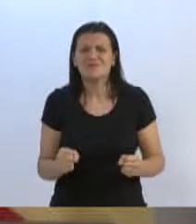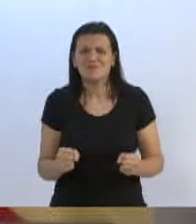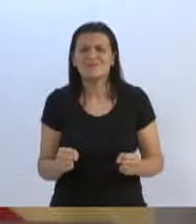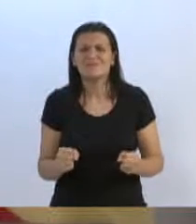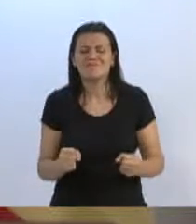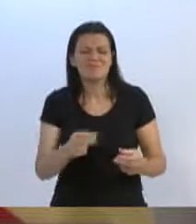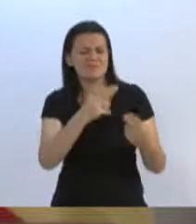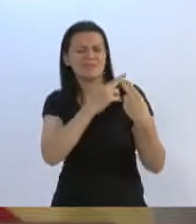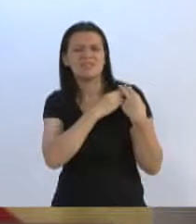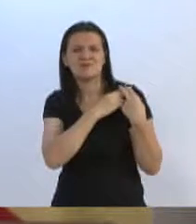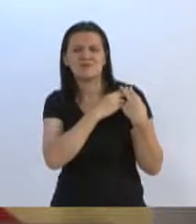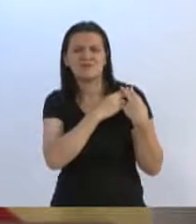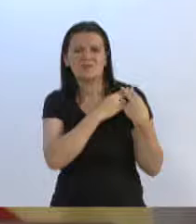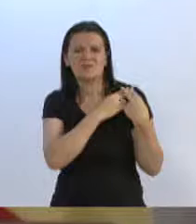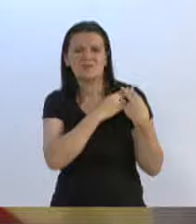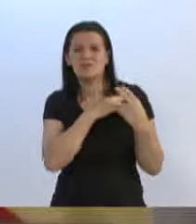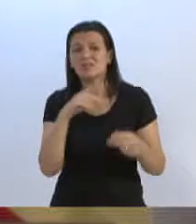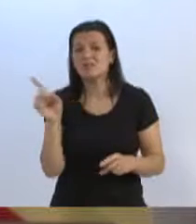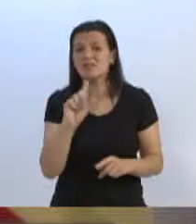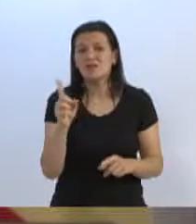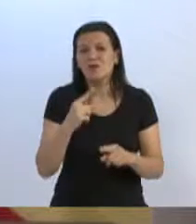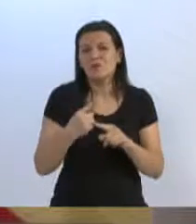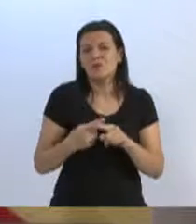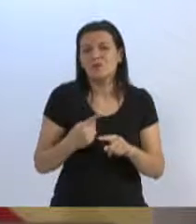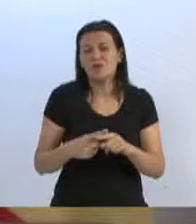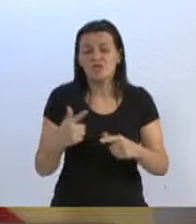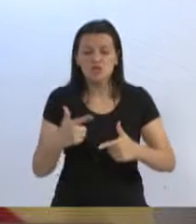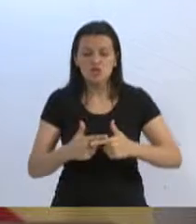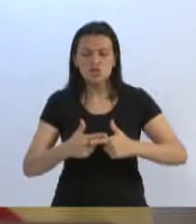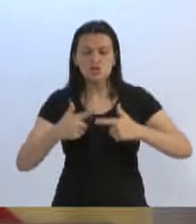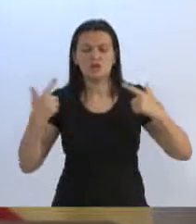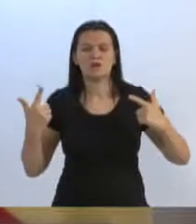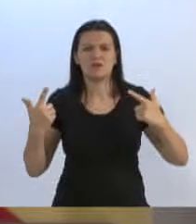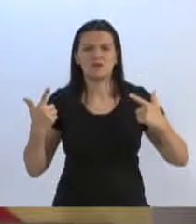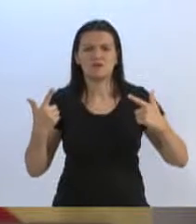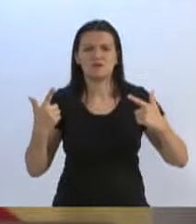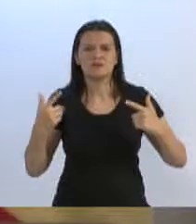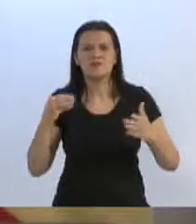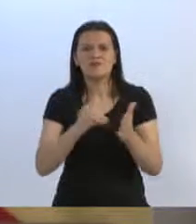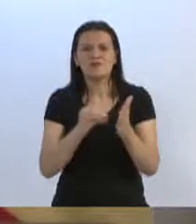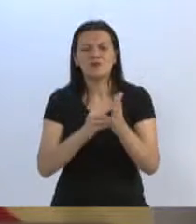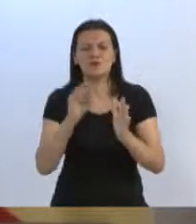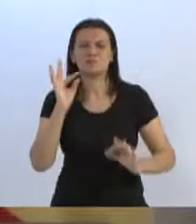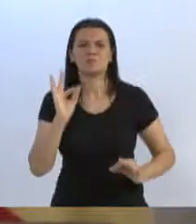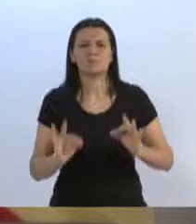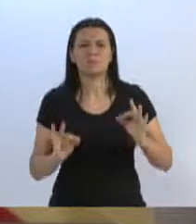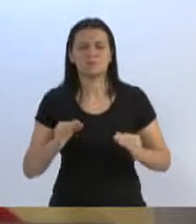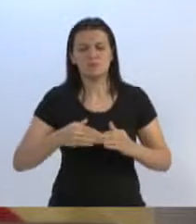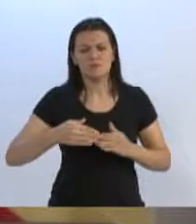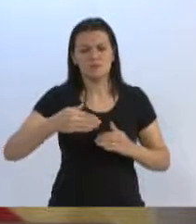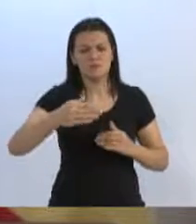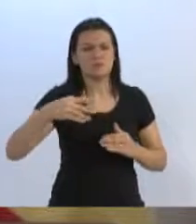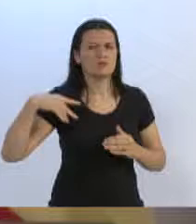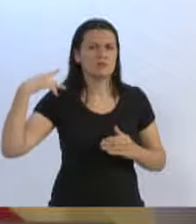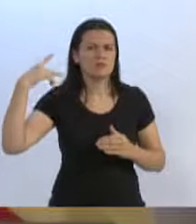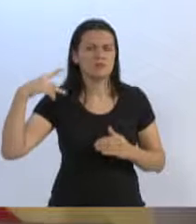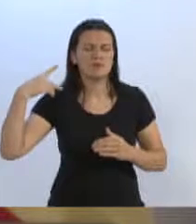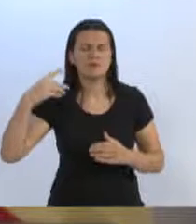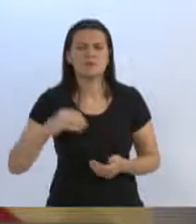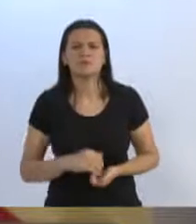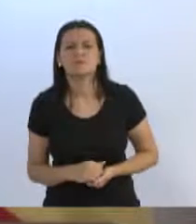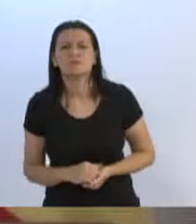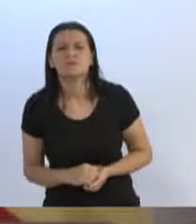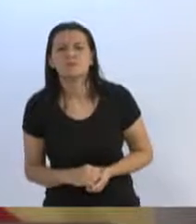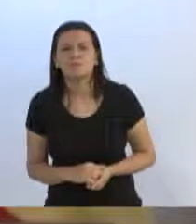autores deste crime. E não foram, muito mais por sorte do que por juízo. Eu concedo a palavra aos vereadores, presidente Marcelo Lanzarin.